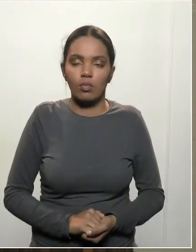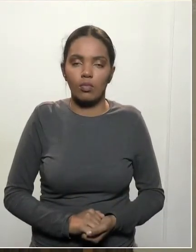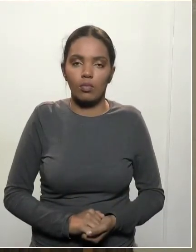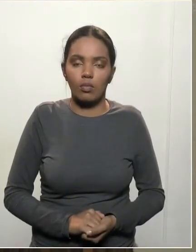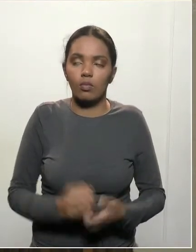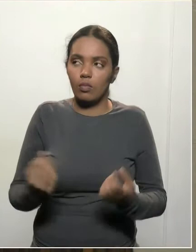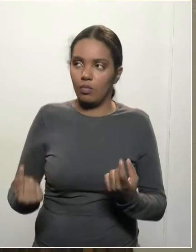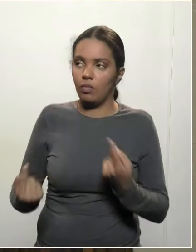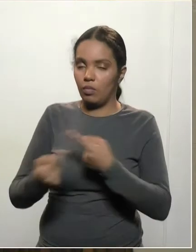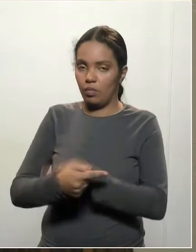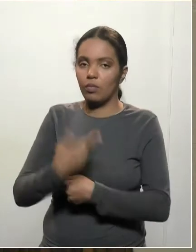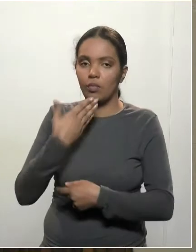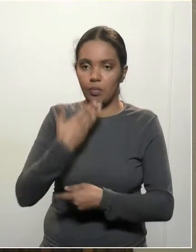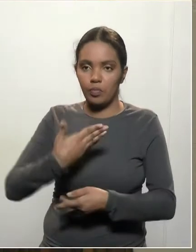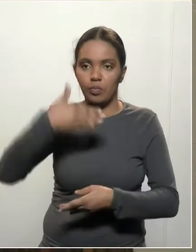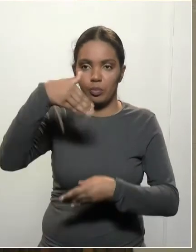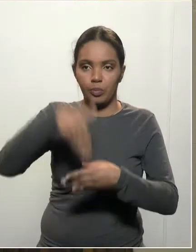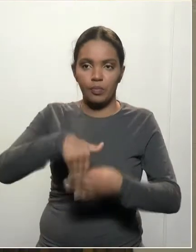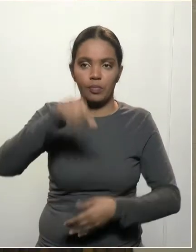Votação encaminha voto sim.